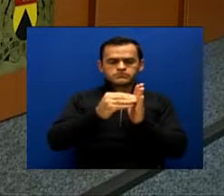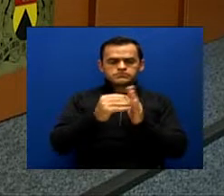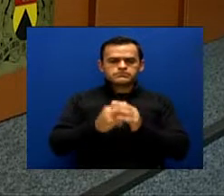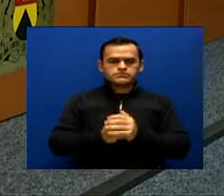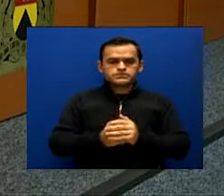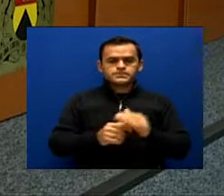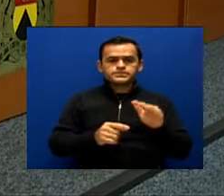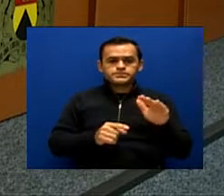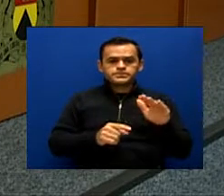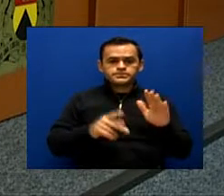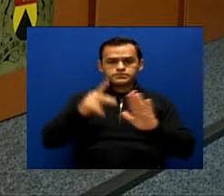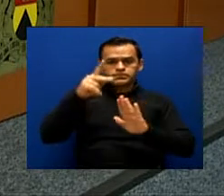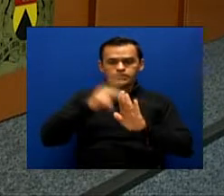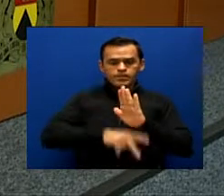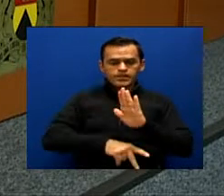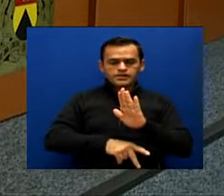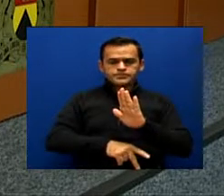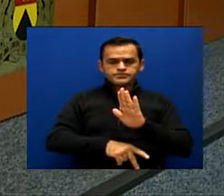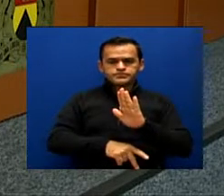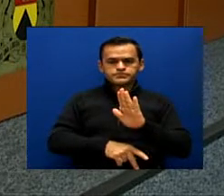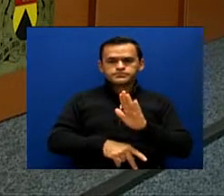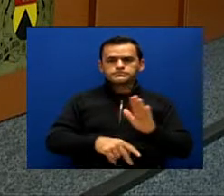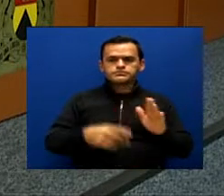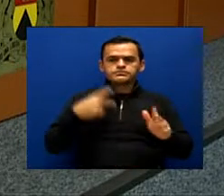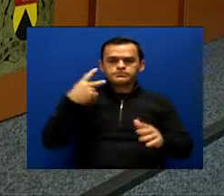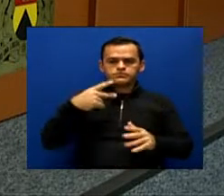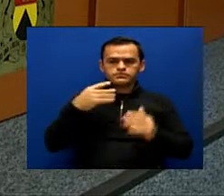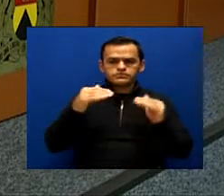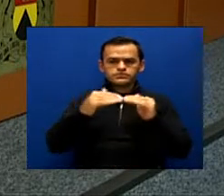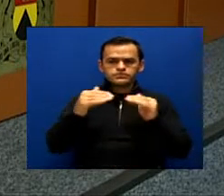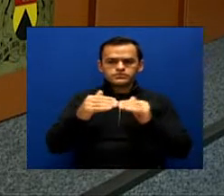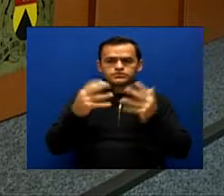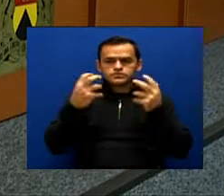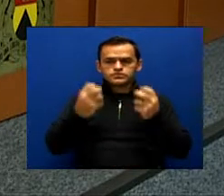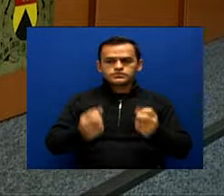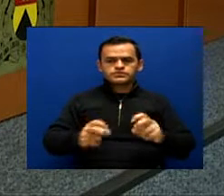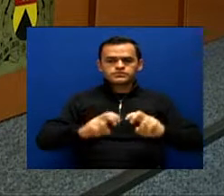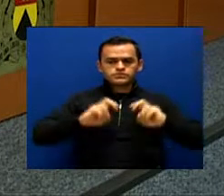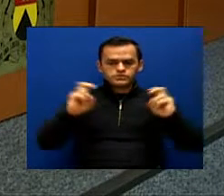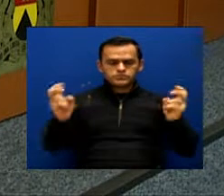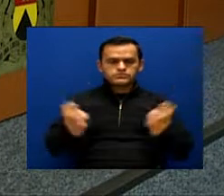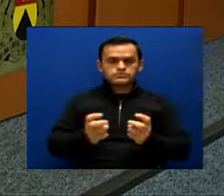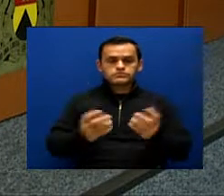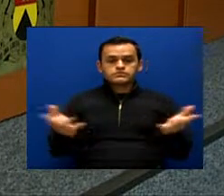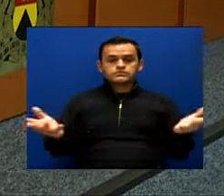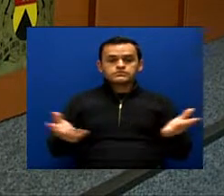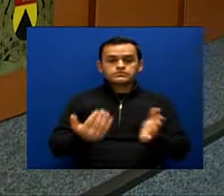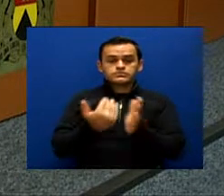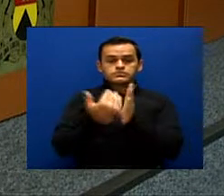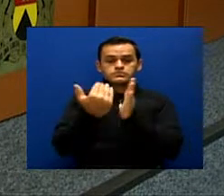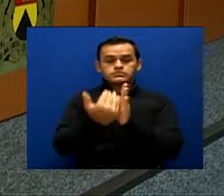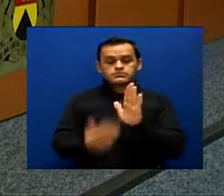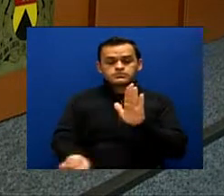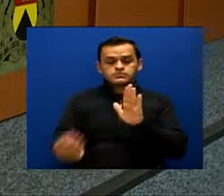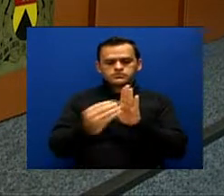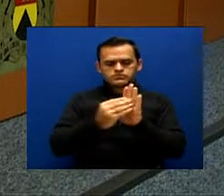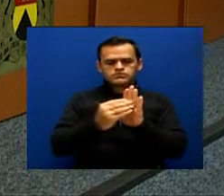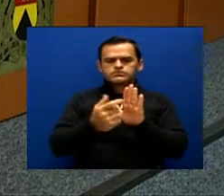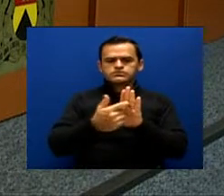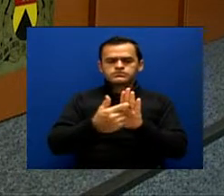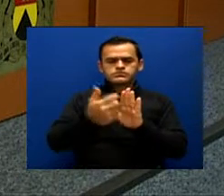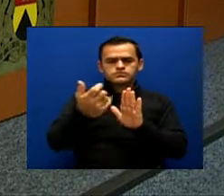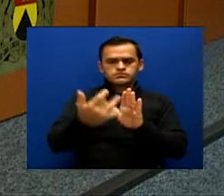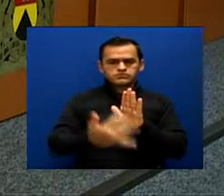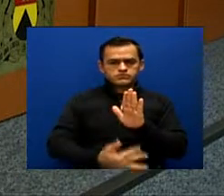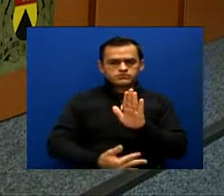Então eu coloco o projeto, já foi, os vereadores concordam, permanecem como estão no projeto e na emenda. A emenda diz assim, senhor,